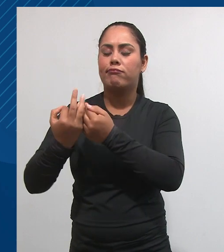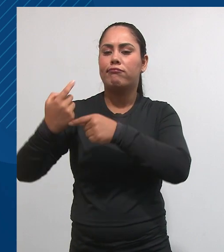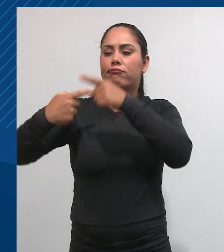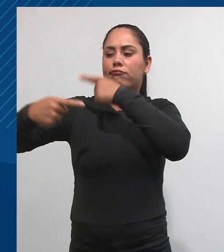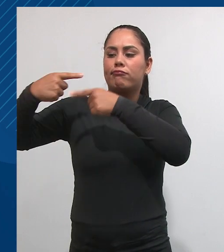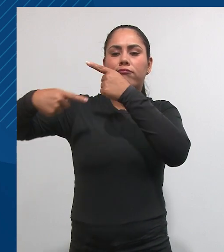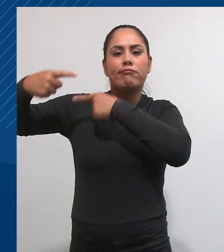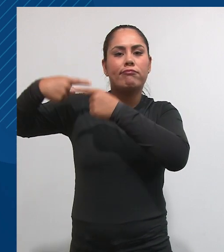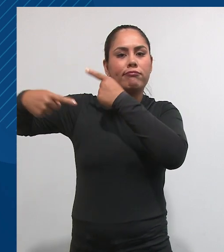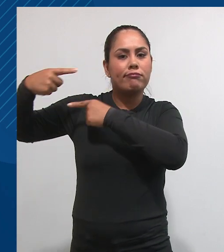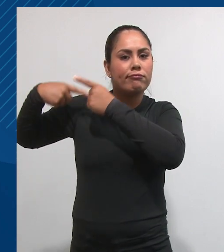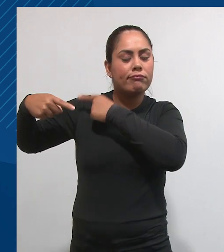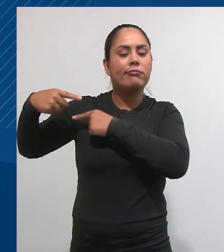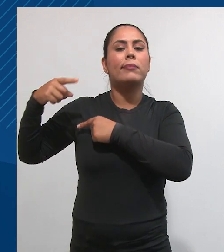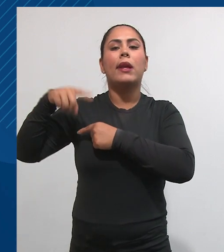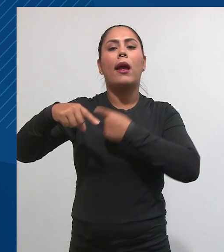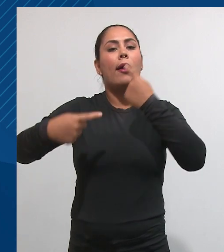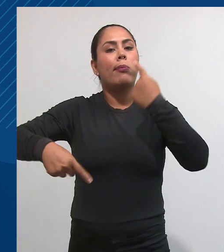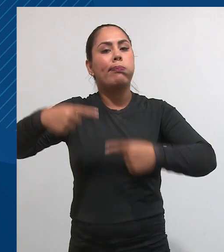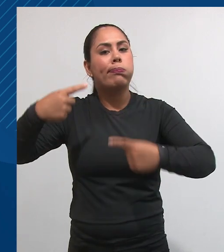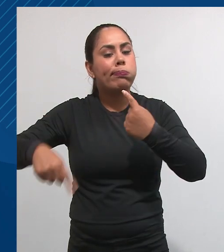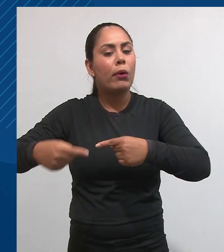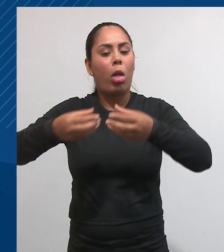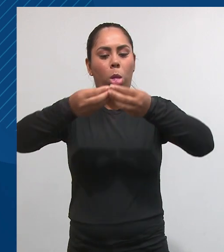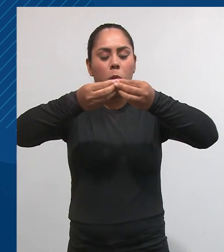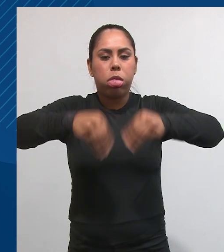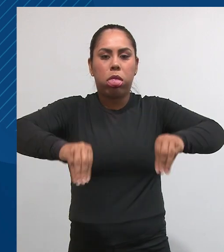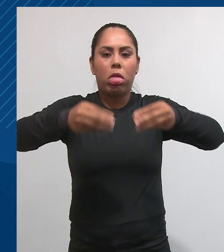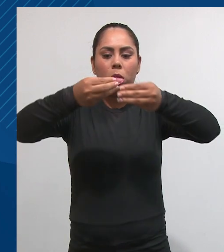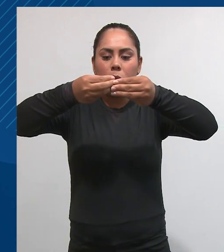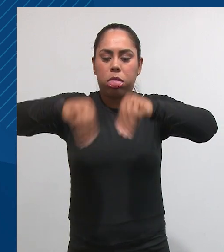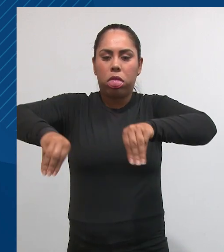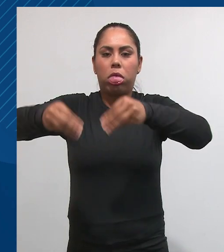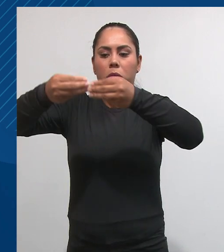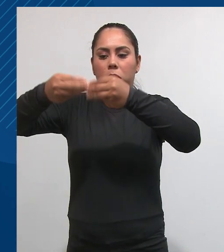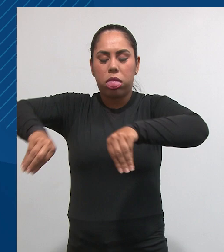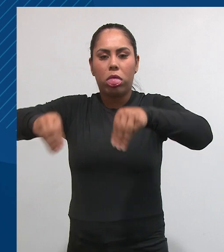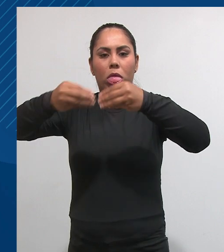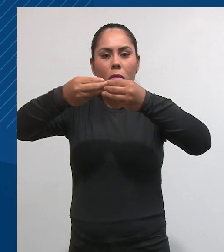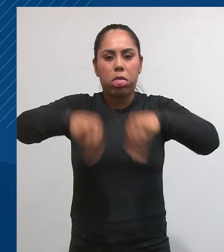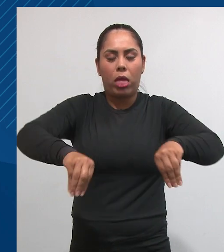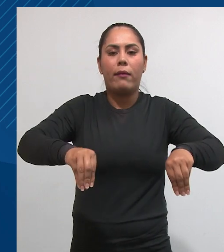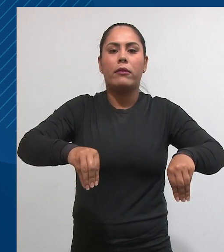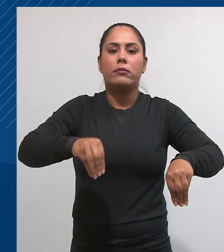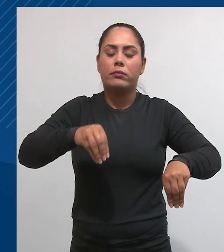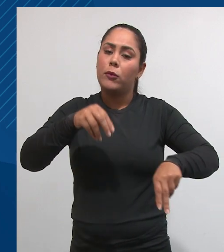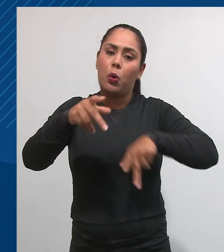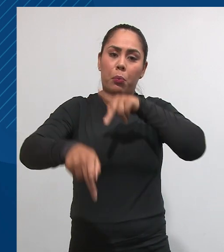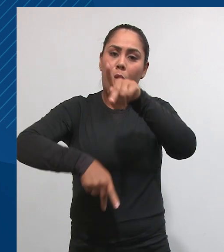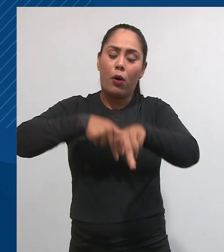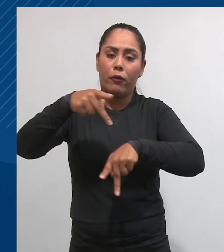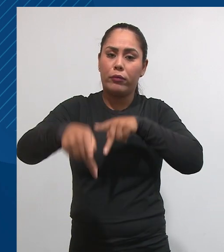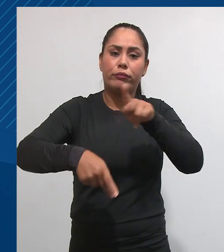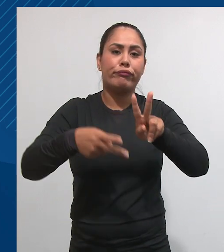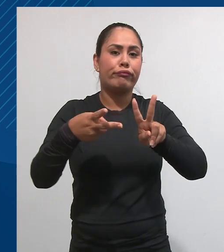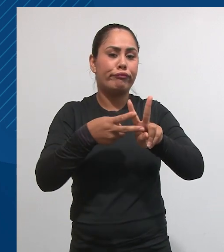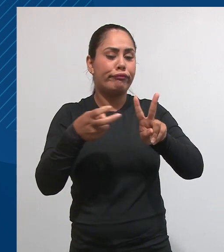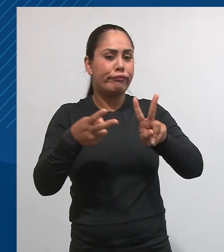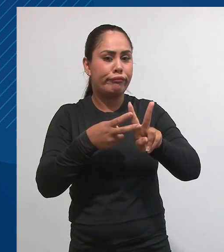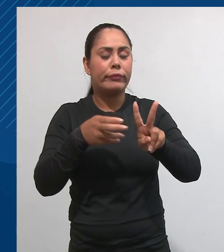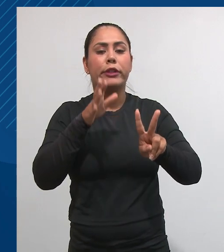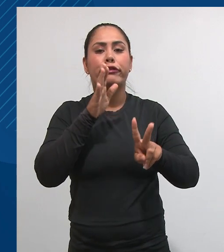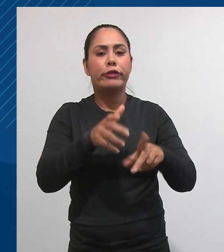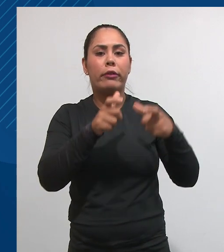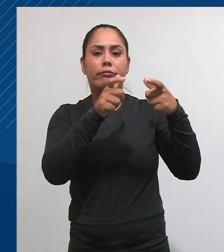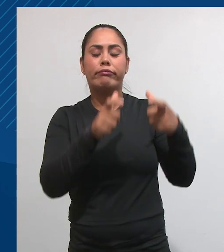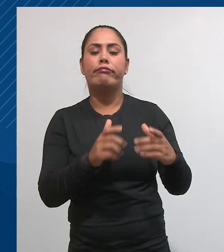ancestralmente. E essas políticas afetaram diretamente os povos originários que